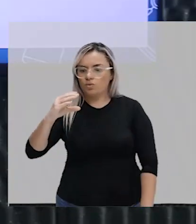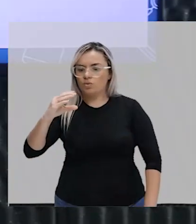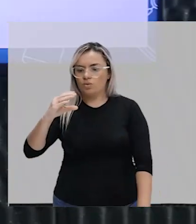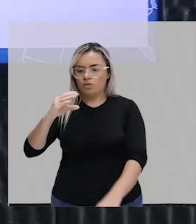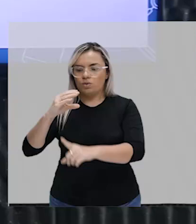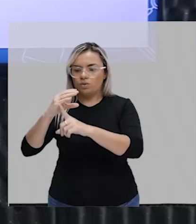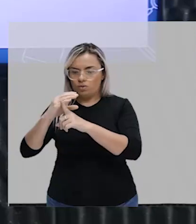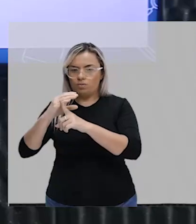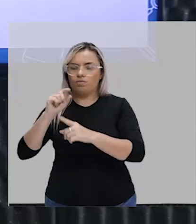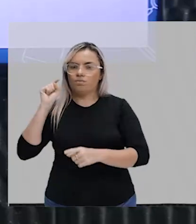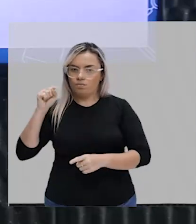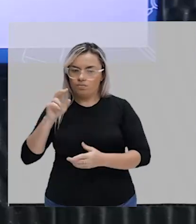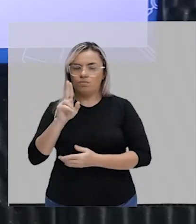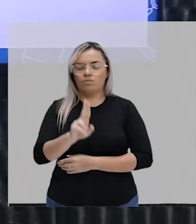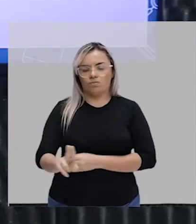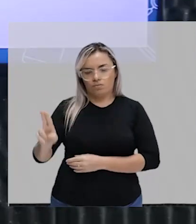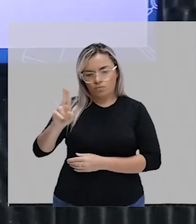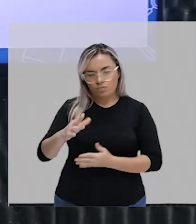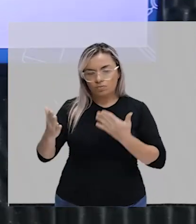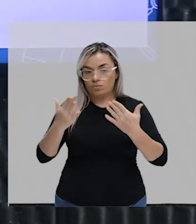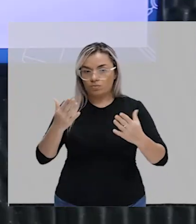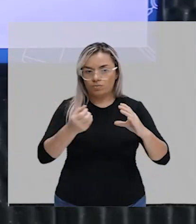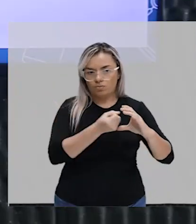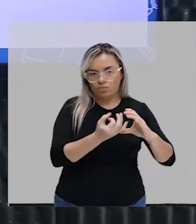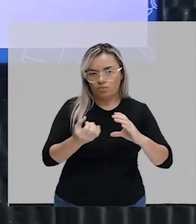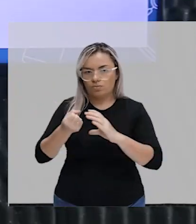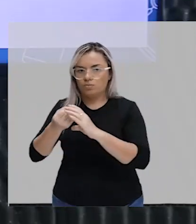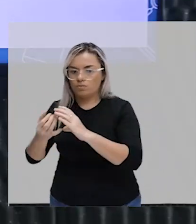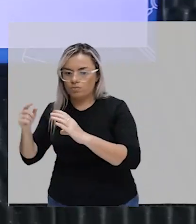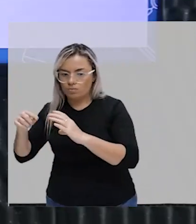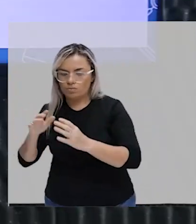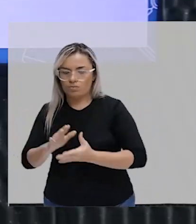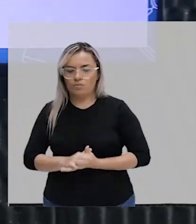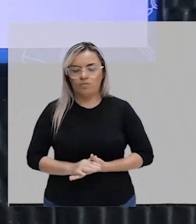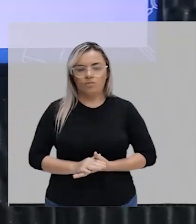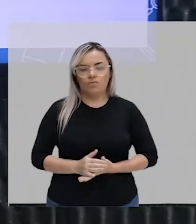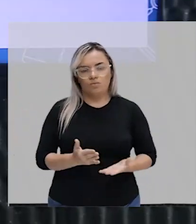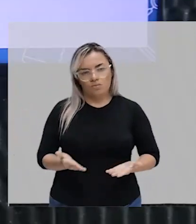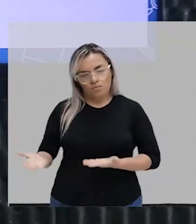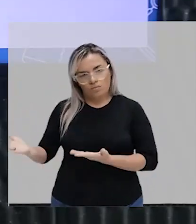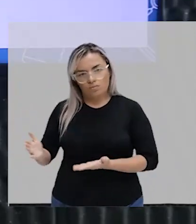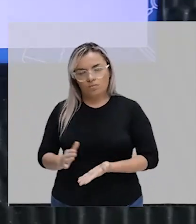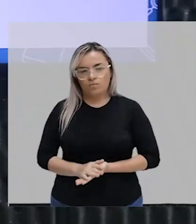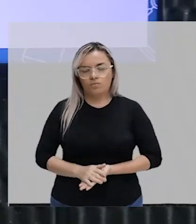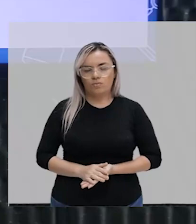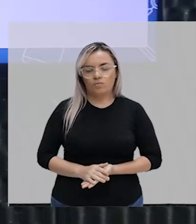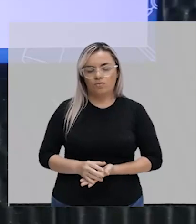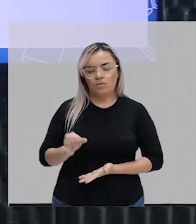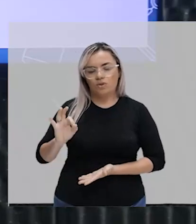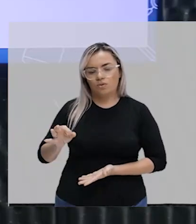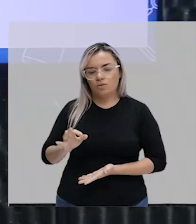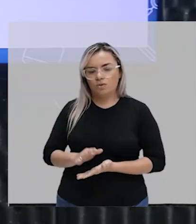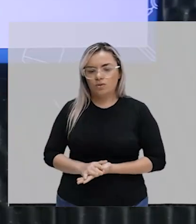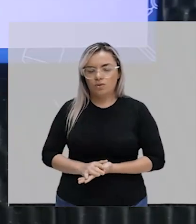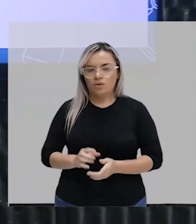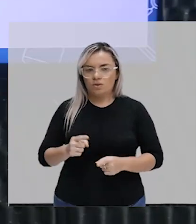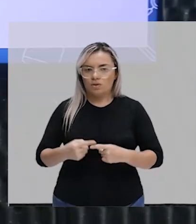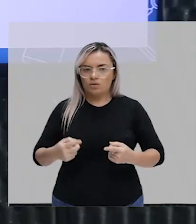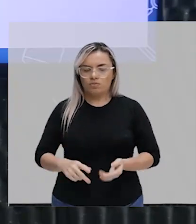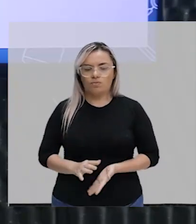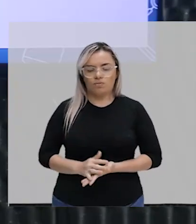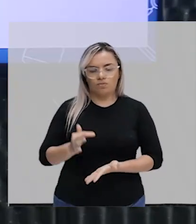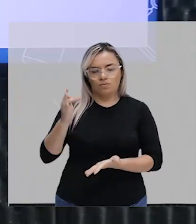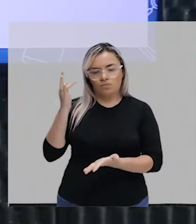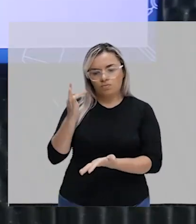contém. Tá bom? Então, nesse caso aqui, eu poderia usar o está contido, por exemplo. Tá bom? Então, nesse caso